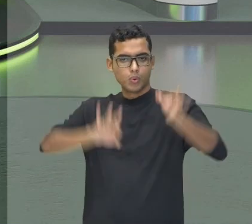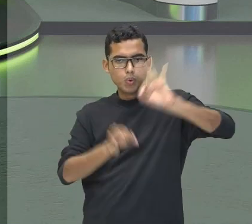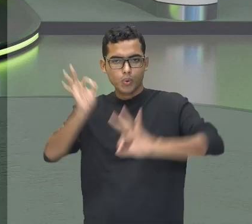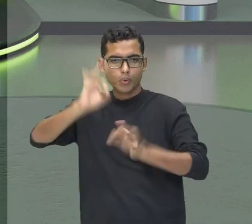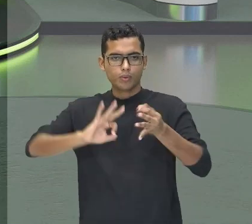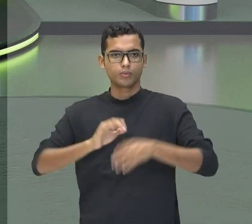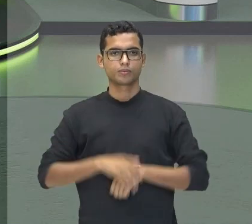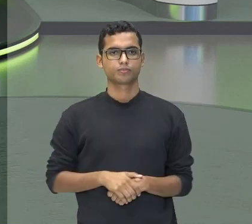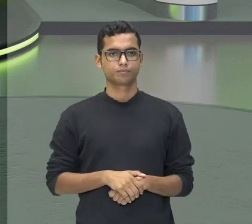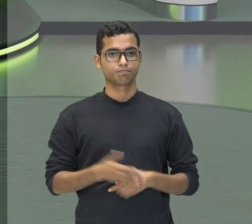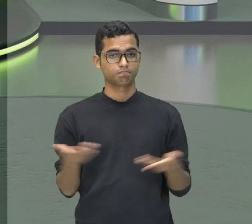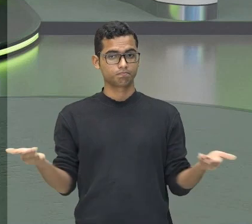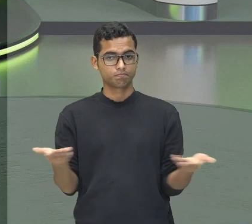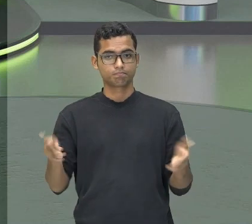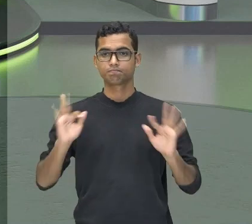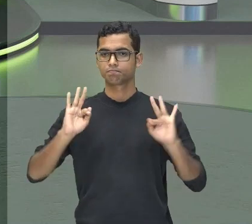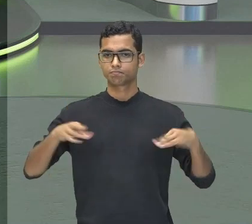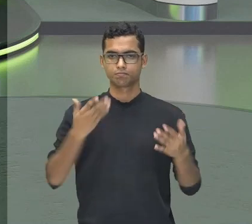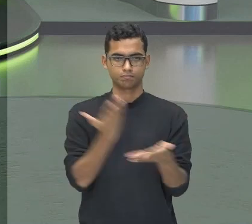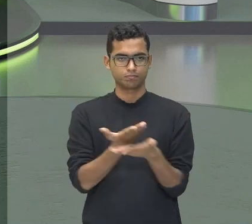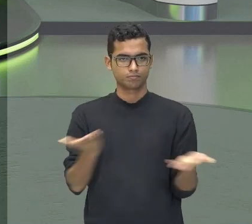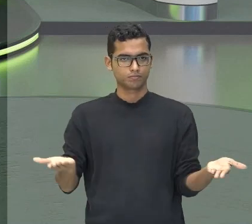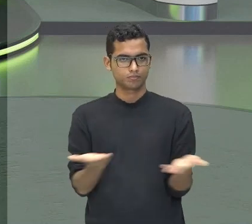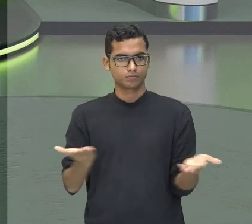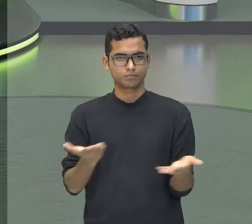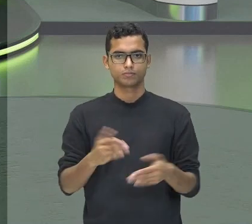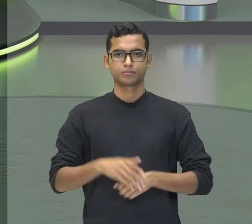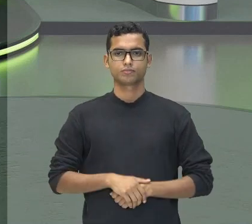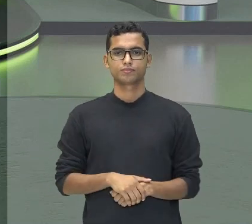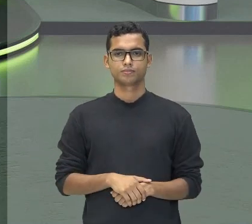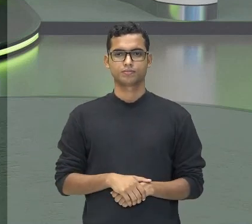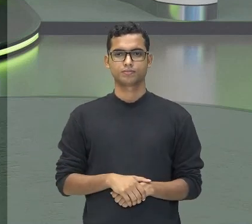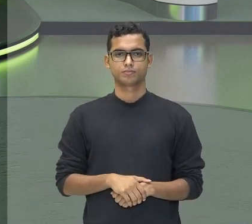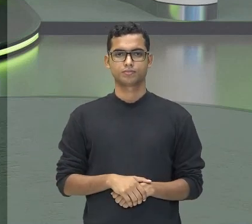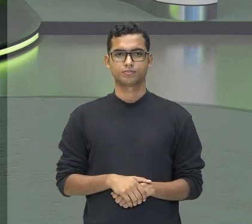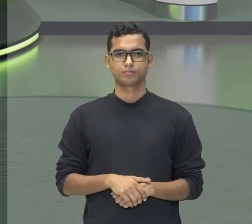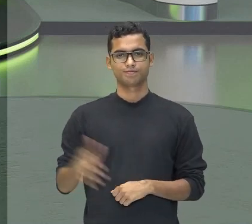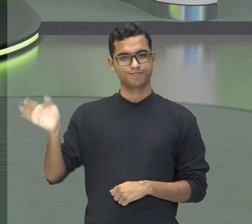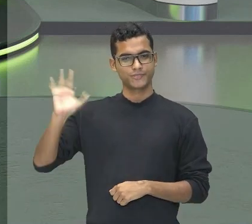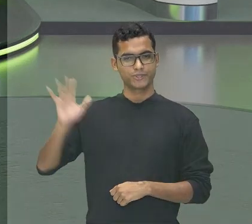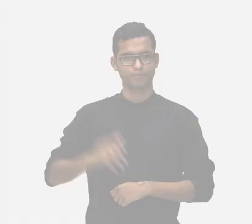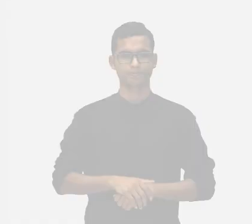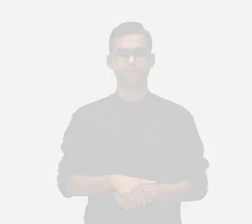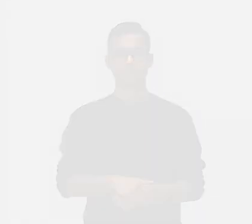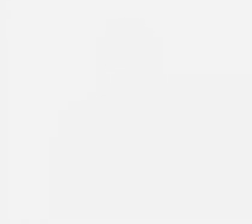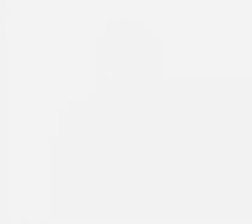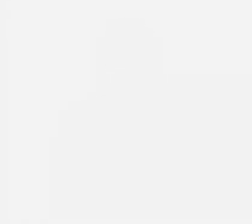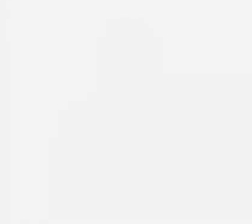E assim nós terminamos a nossa aula de hoje. Tchau!